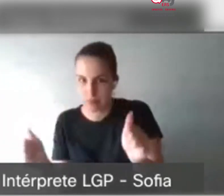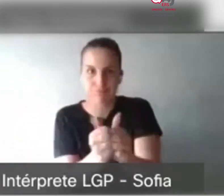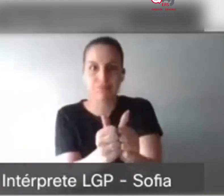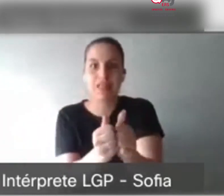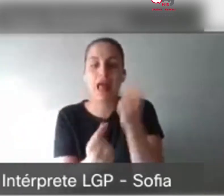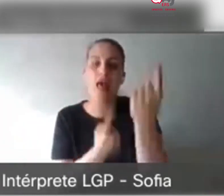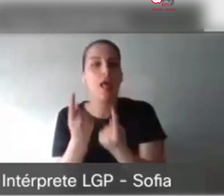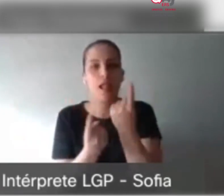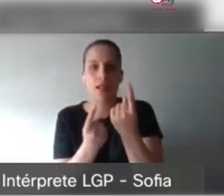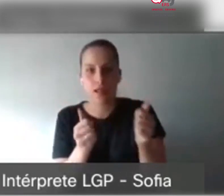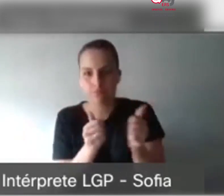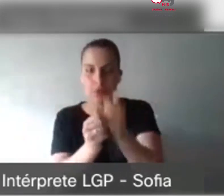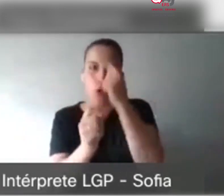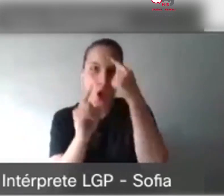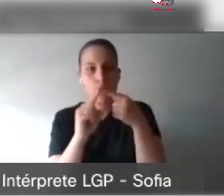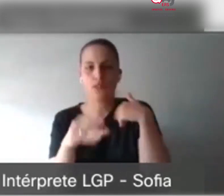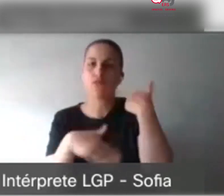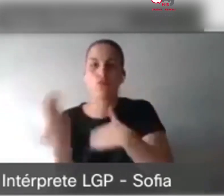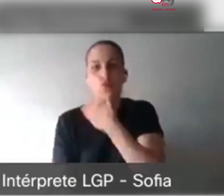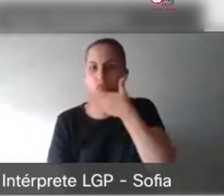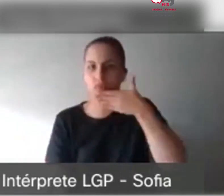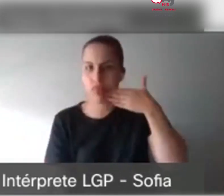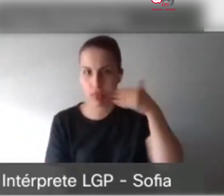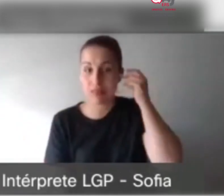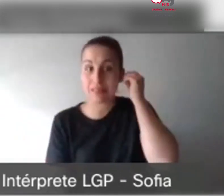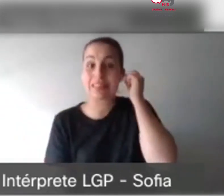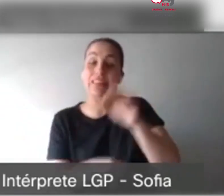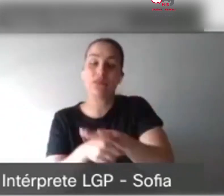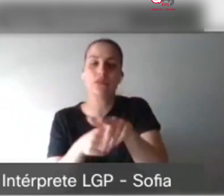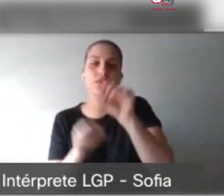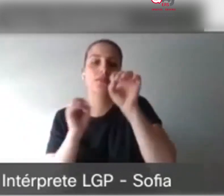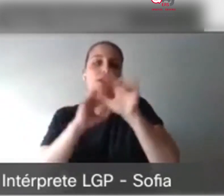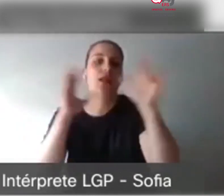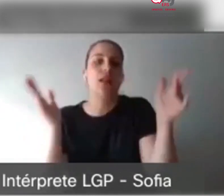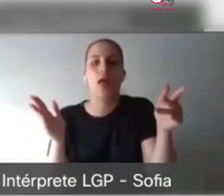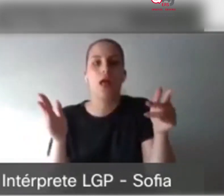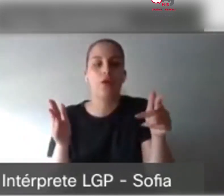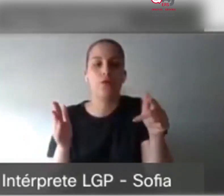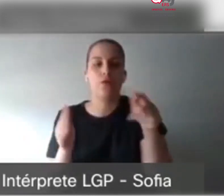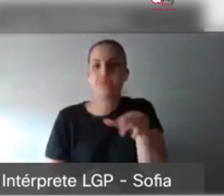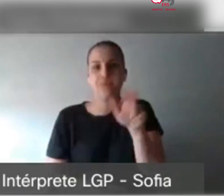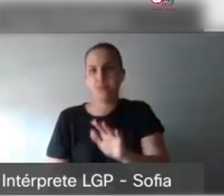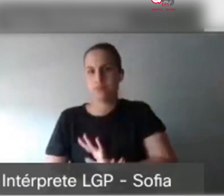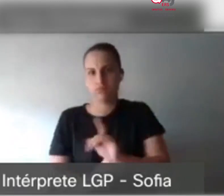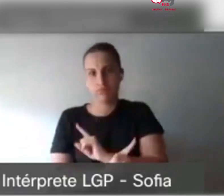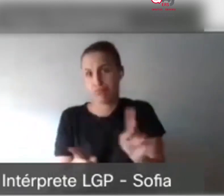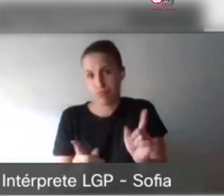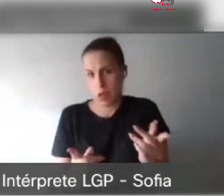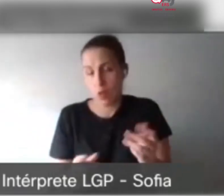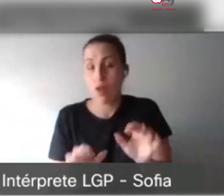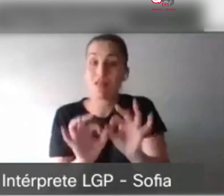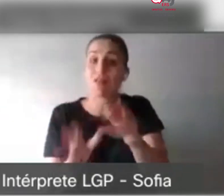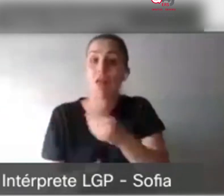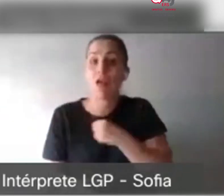seria acompanhado por alguém para o ajudar no processo. E, portanto, nesses casos, obviamente, não houve qualquer tipo de restrição. Da mesma forma que na